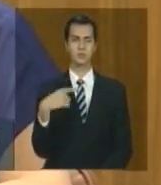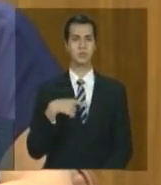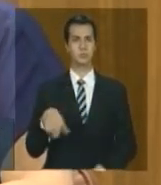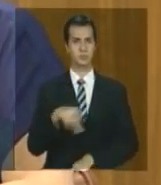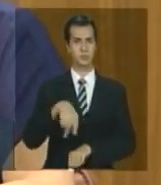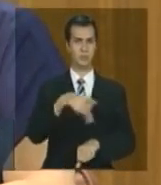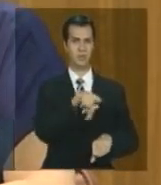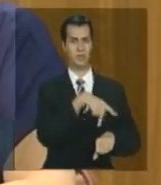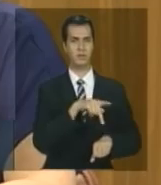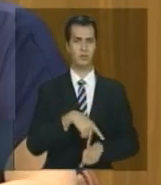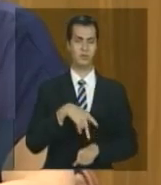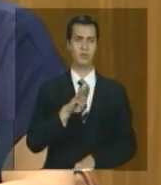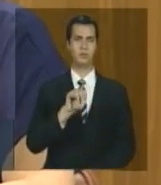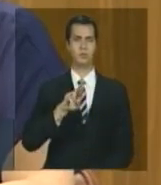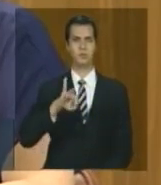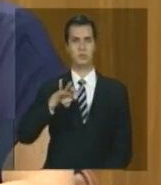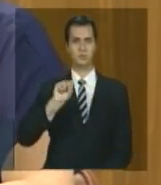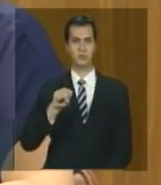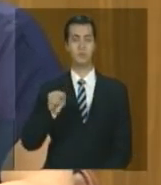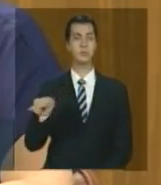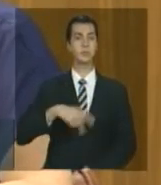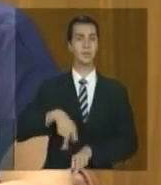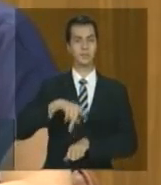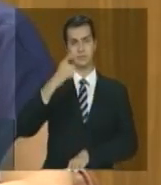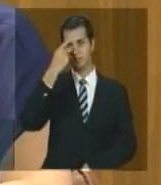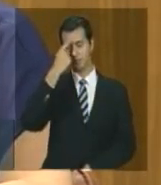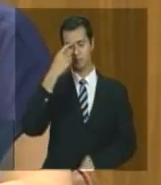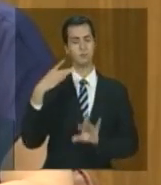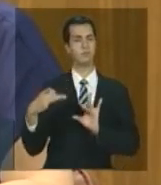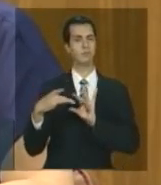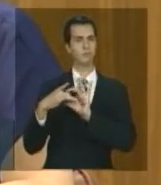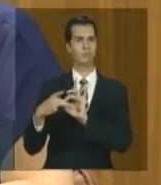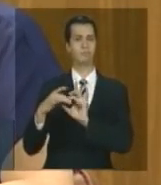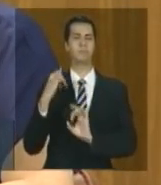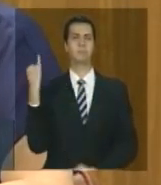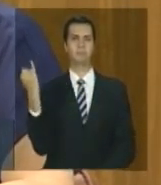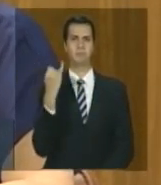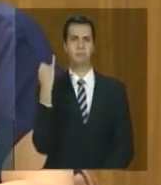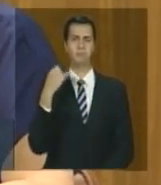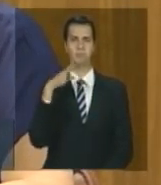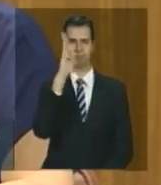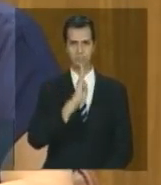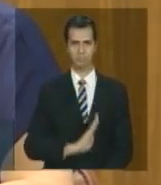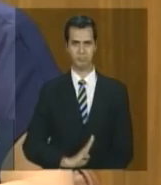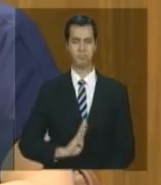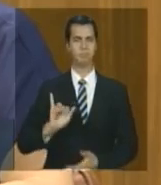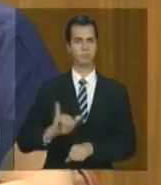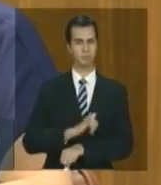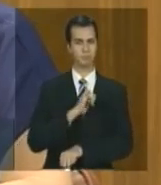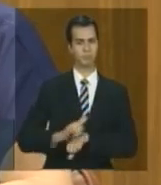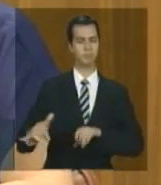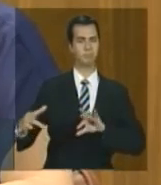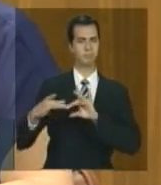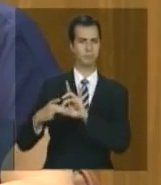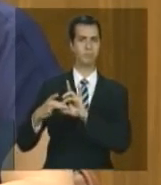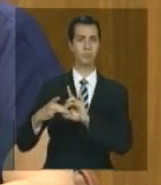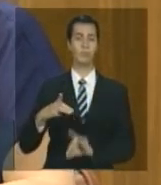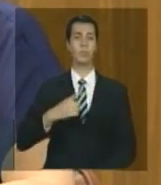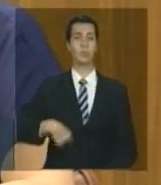países membros do BRICS, a Índia é também um parceiro estratégico do Brasil, com o qual